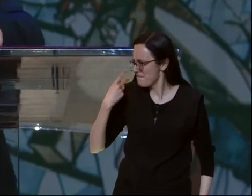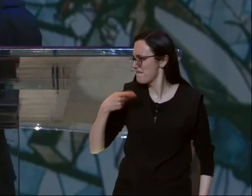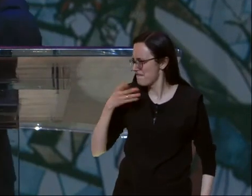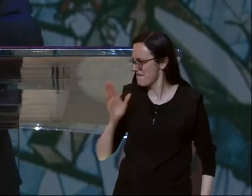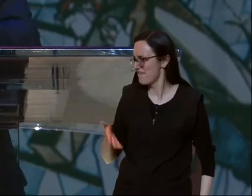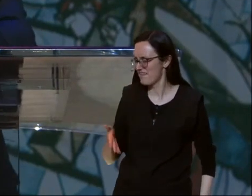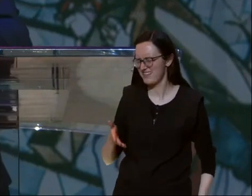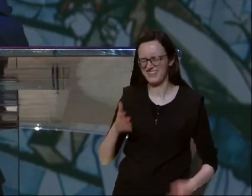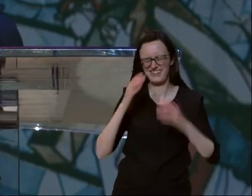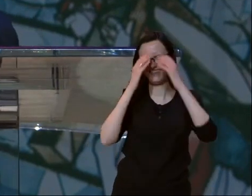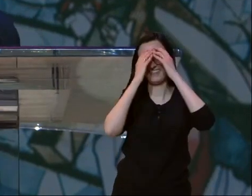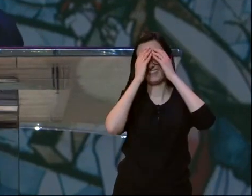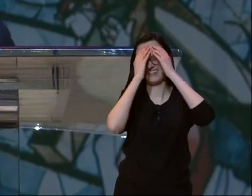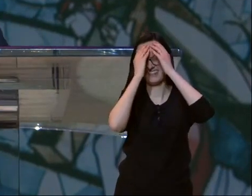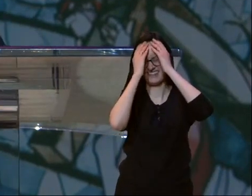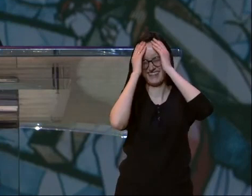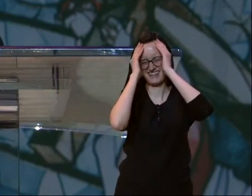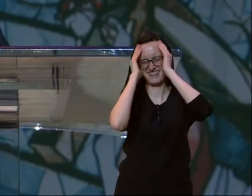Meu pai,